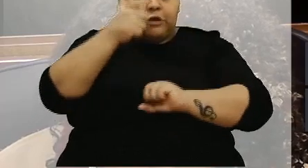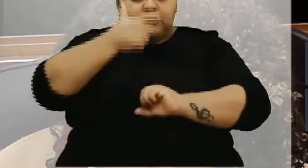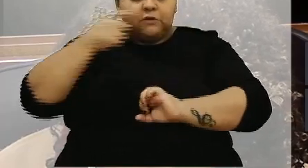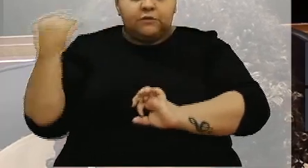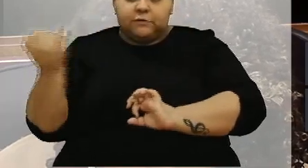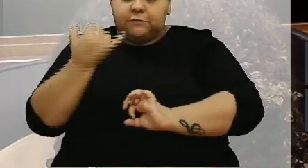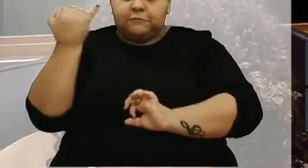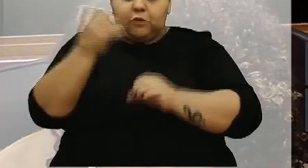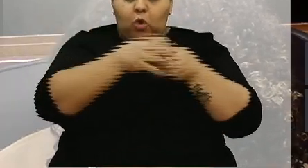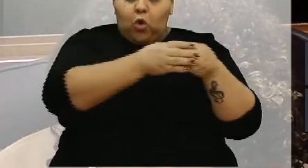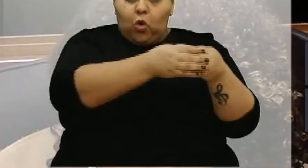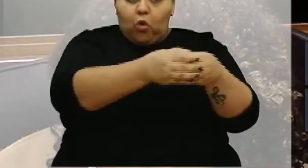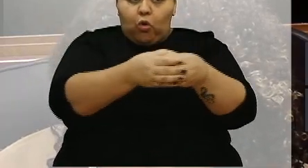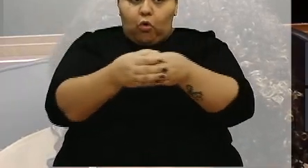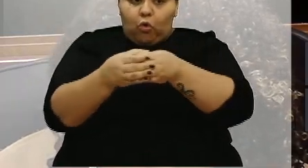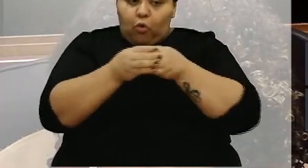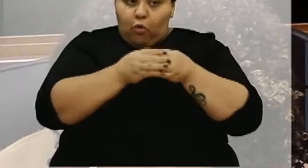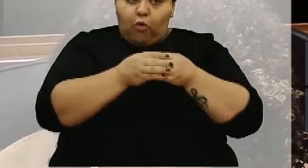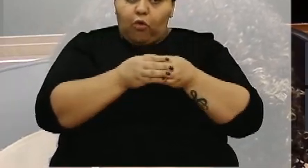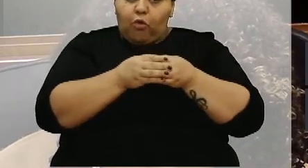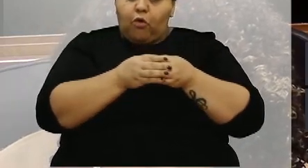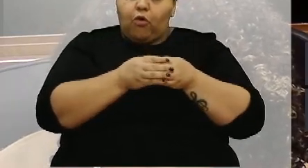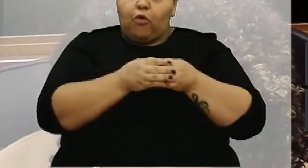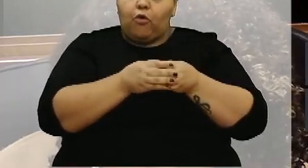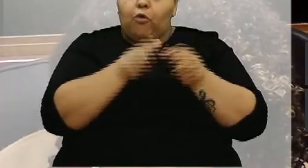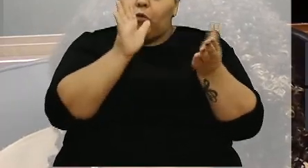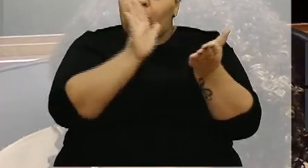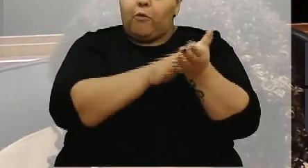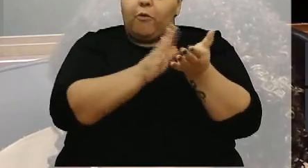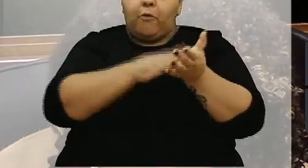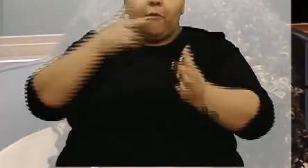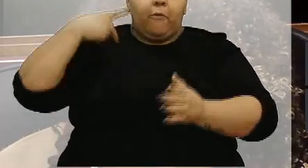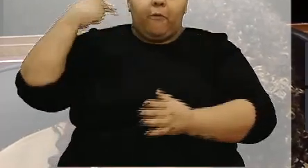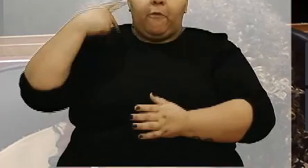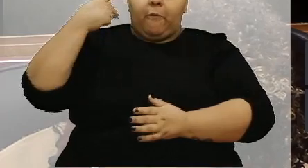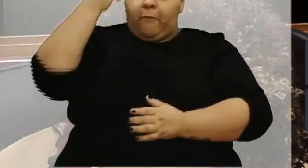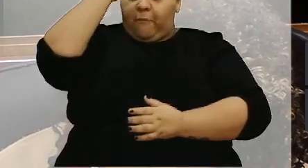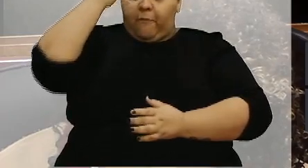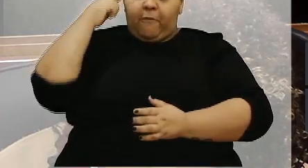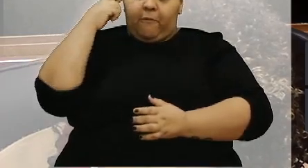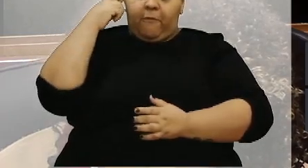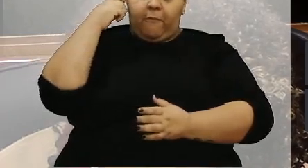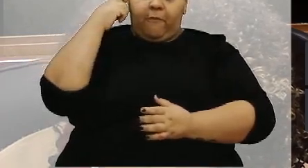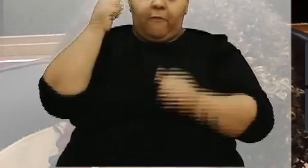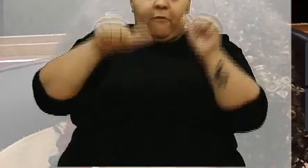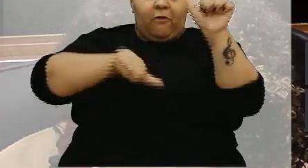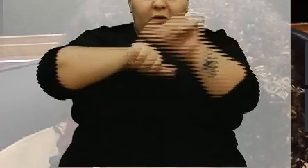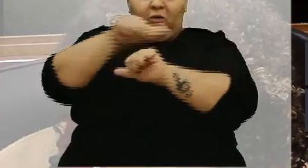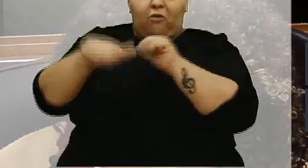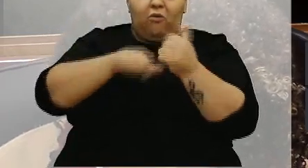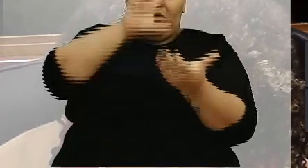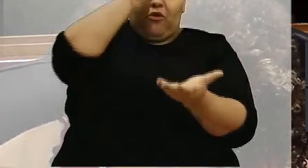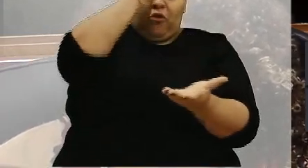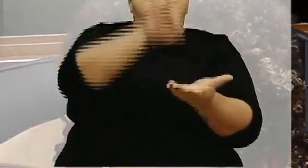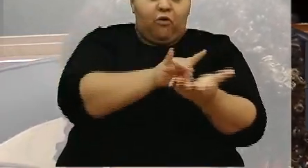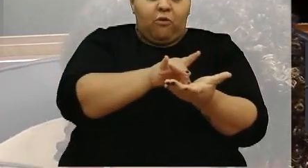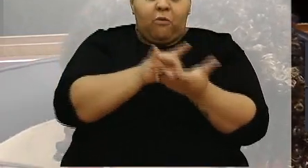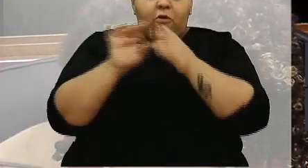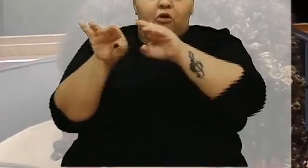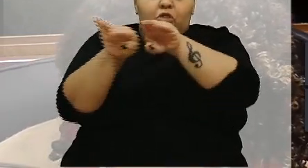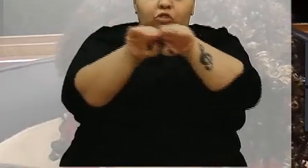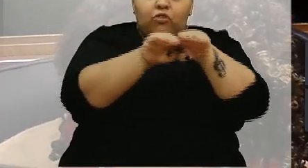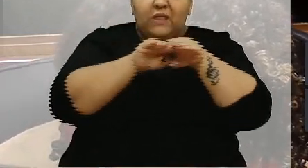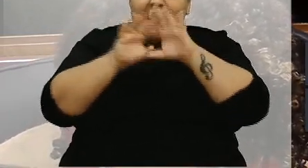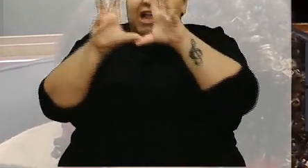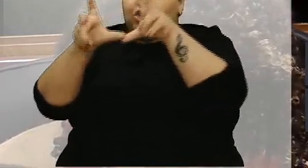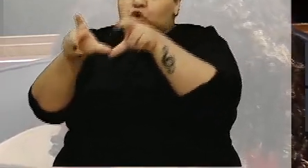importante à frente a proposta do vereador Rafael de transformar numa comissão permanente vem ao encontro de tudo que nós estamos